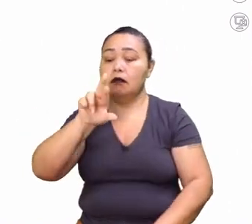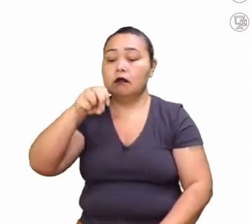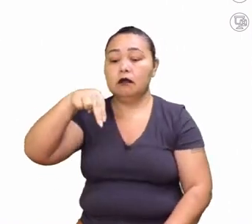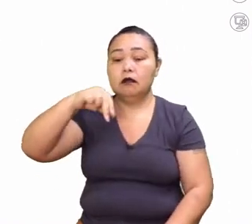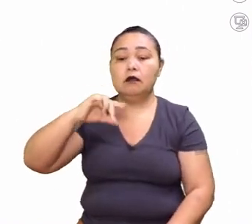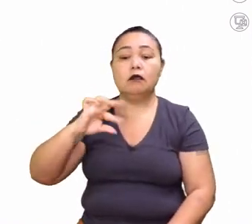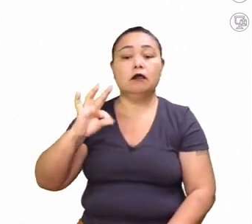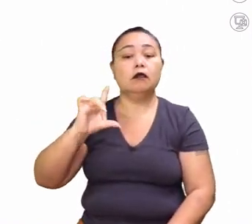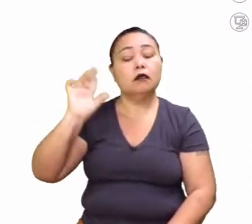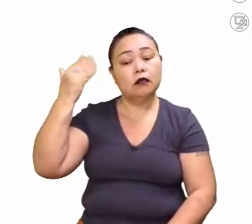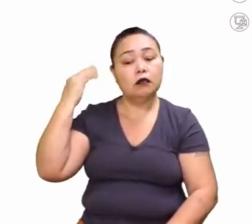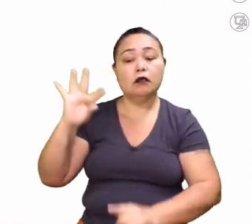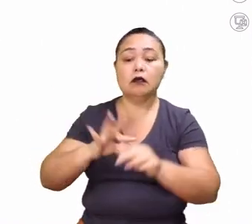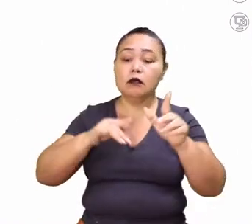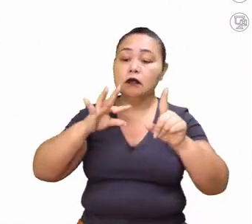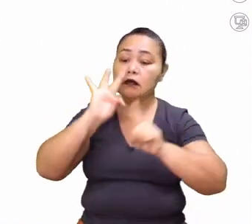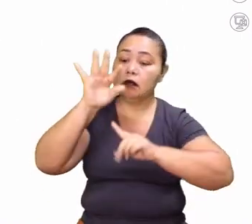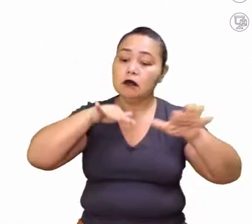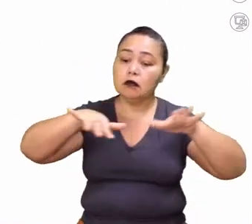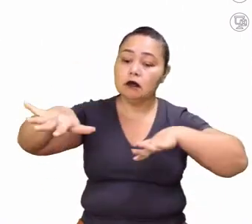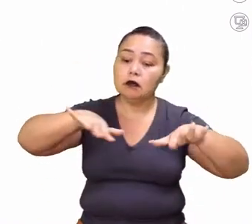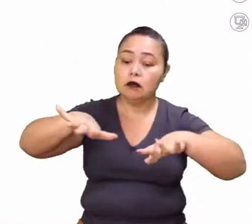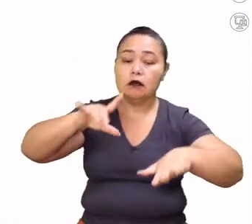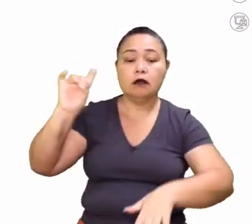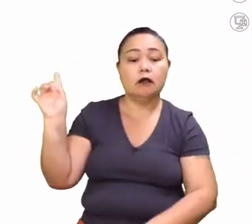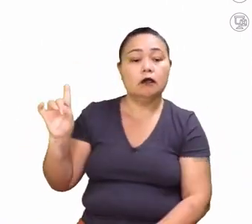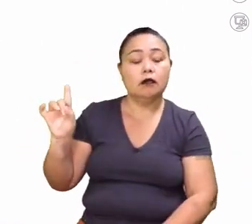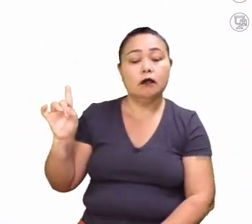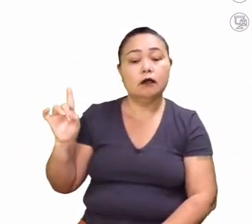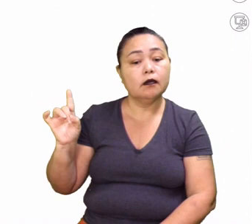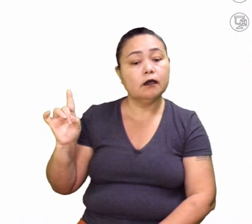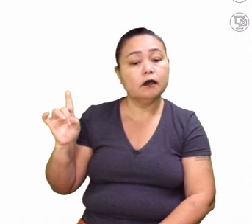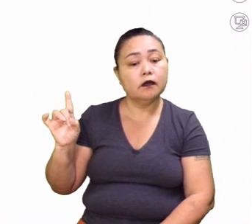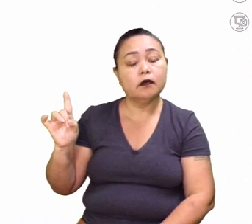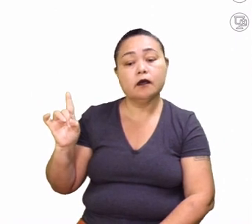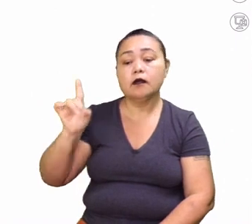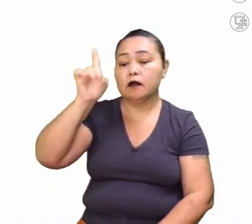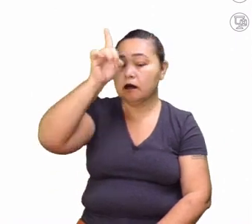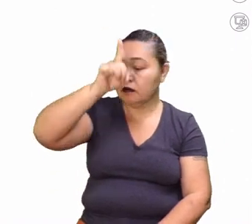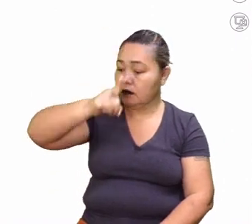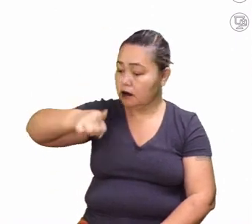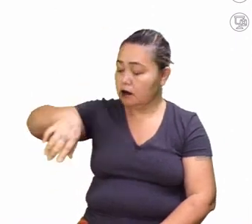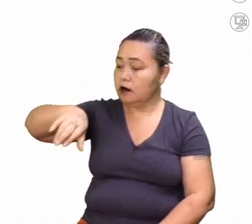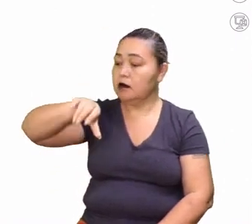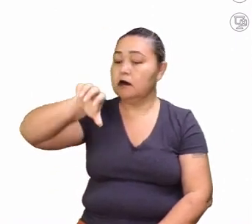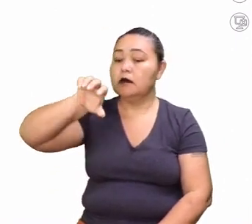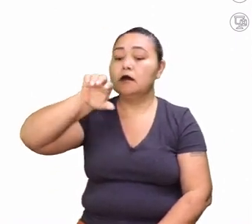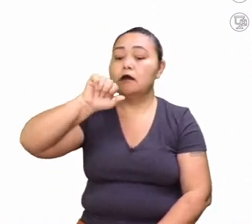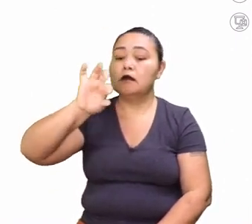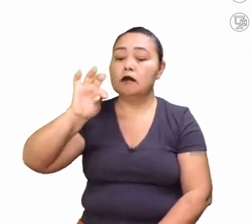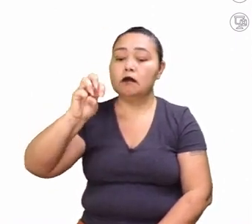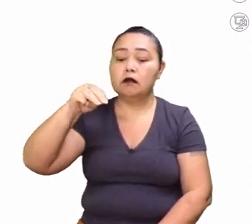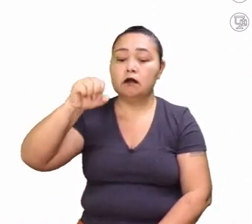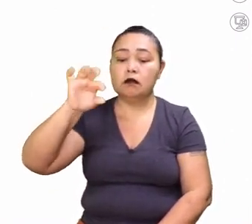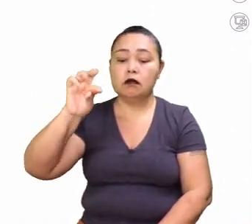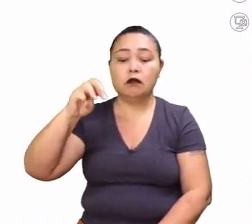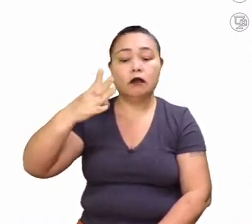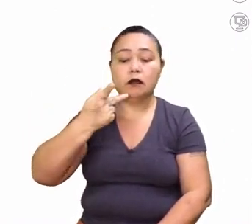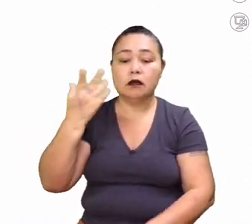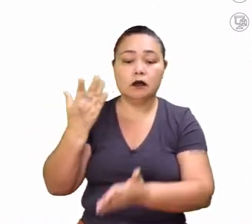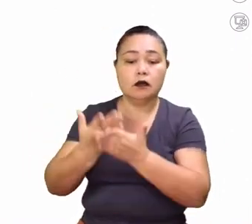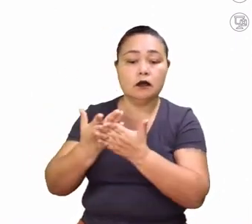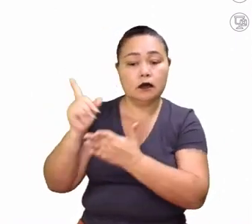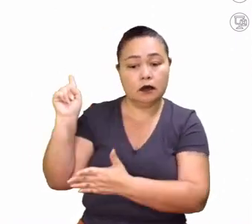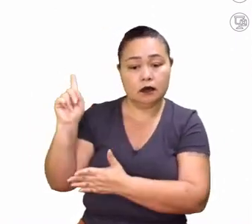ciclo termodinâmico né olha aí nós temos a isoterma já trabalharam isso nós já falamos na aula anterior